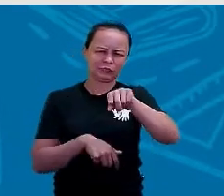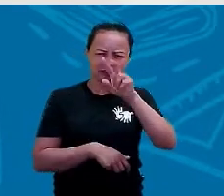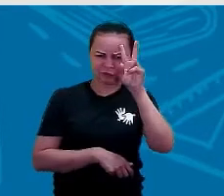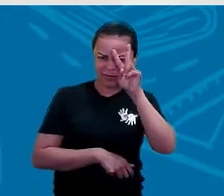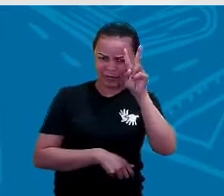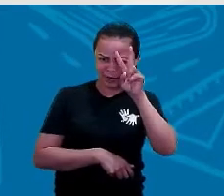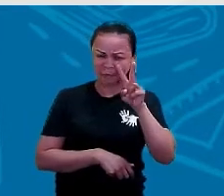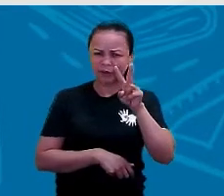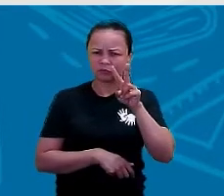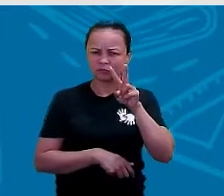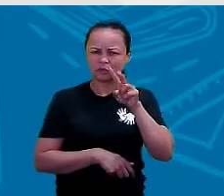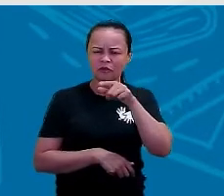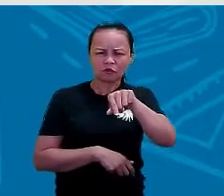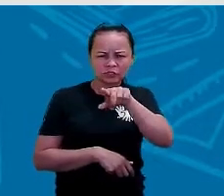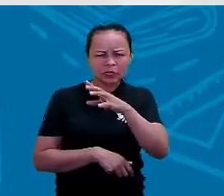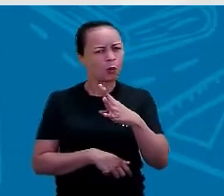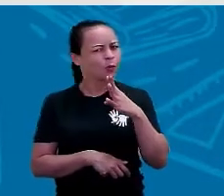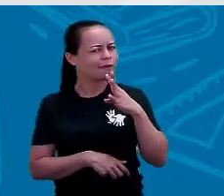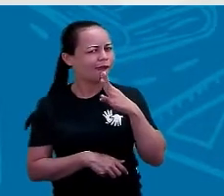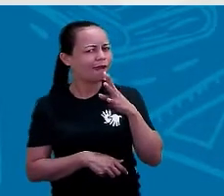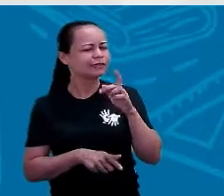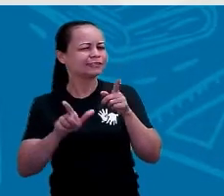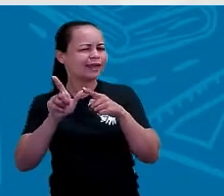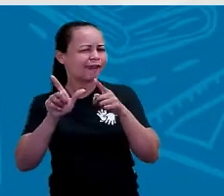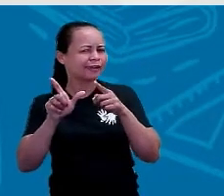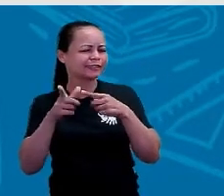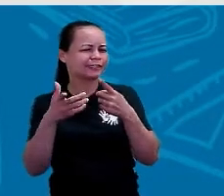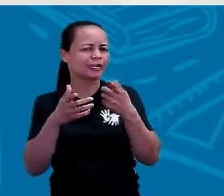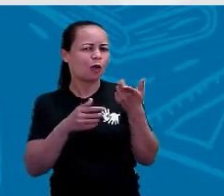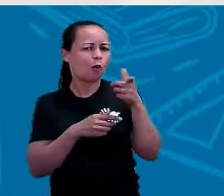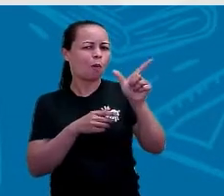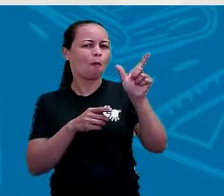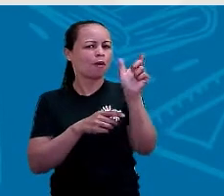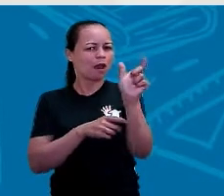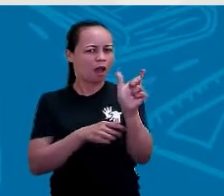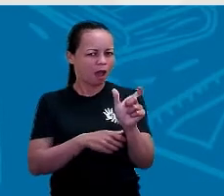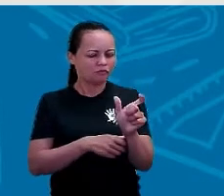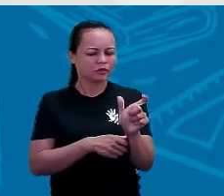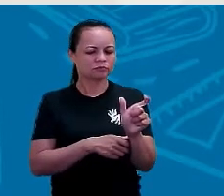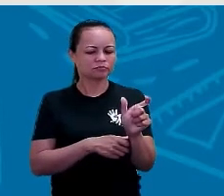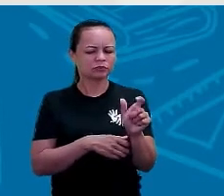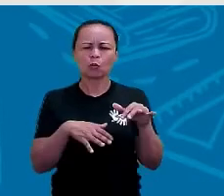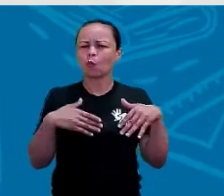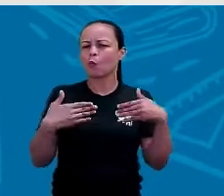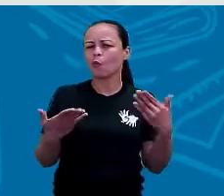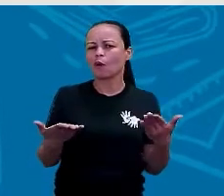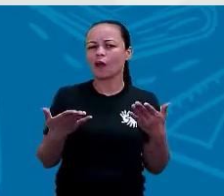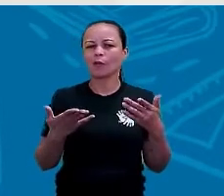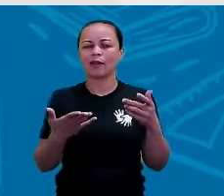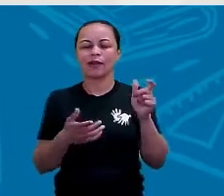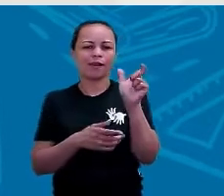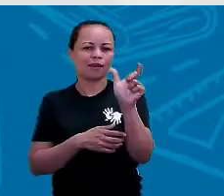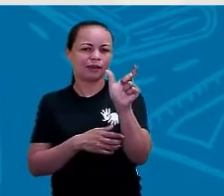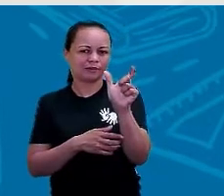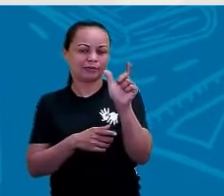lembrar? Você já conhecia essa letrinha de outras palavras? Que letrinha é essa? Vamos